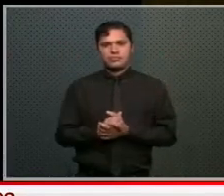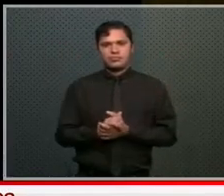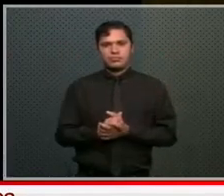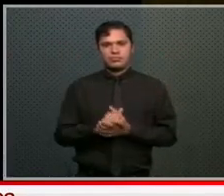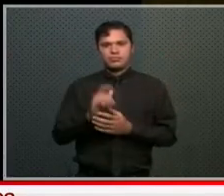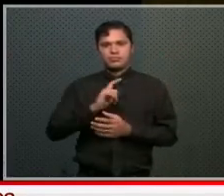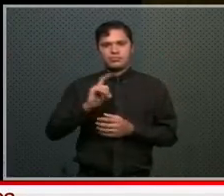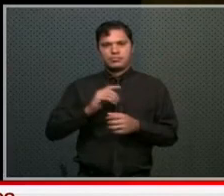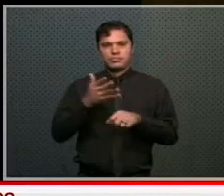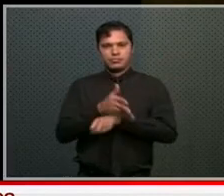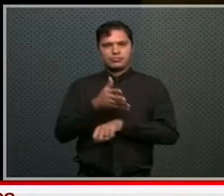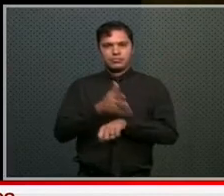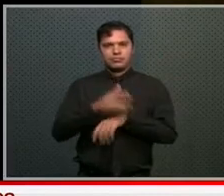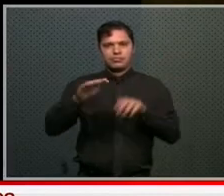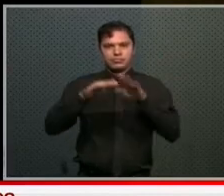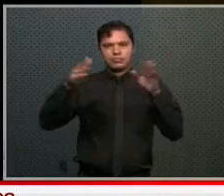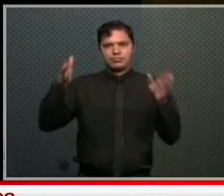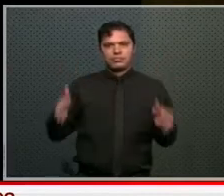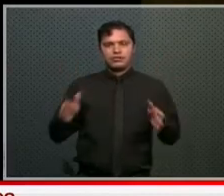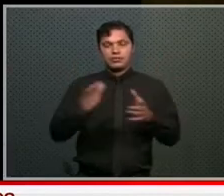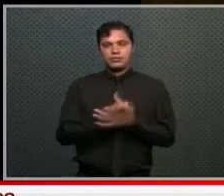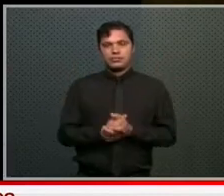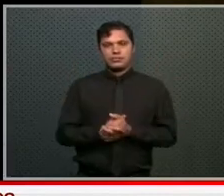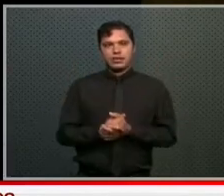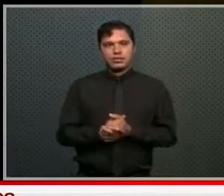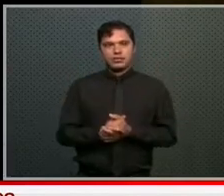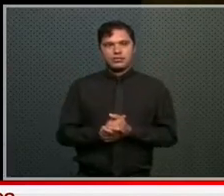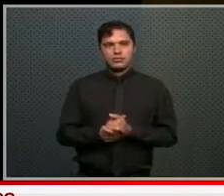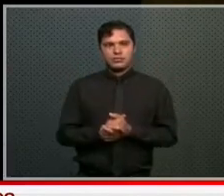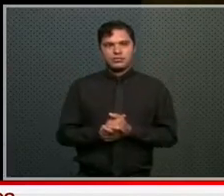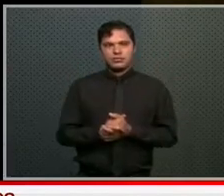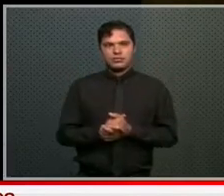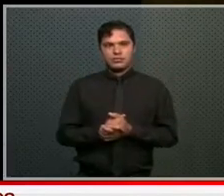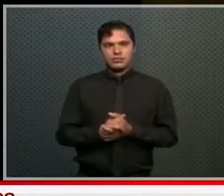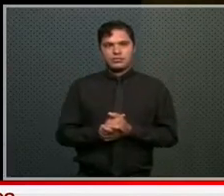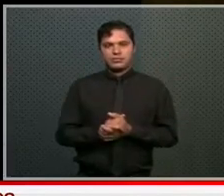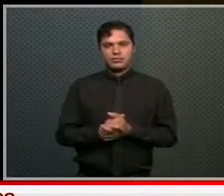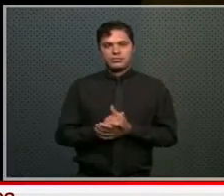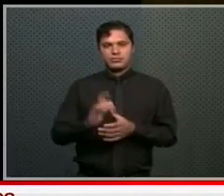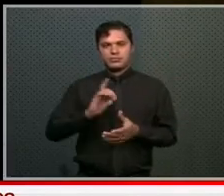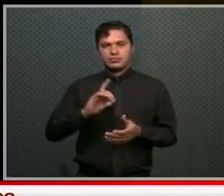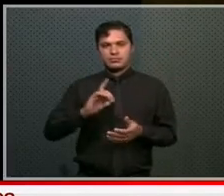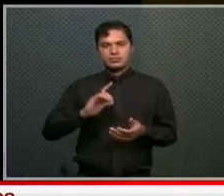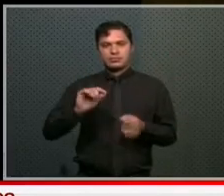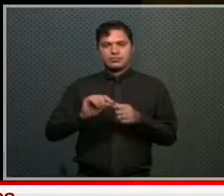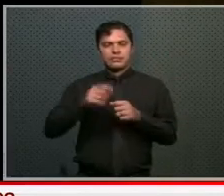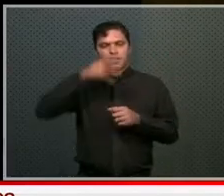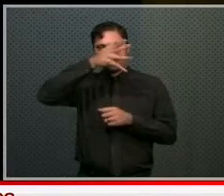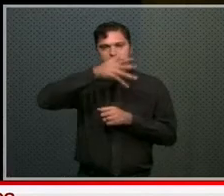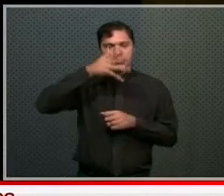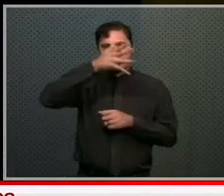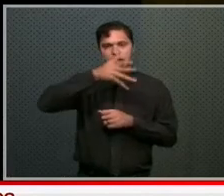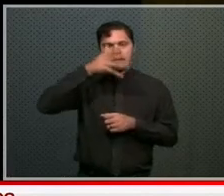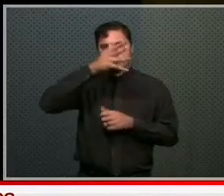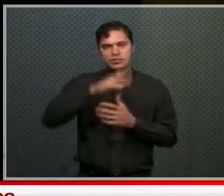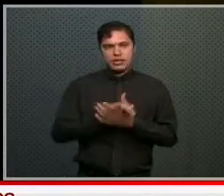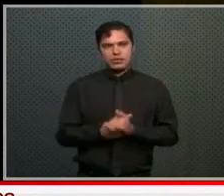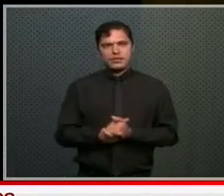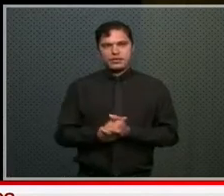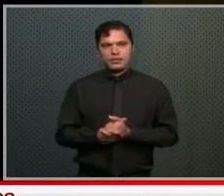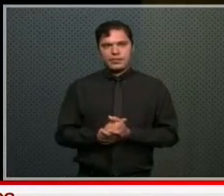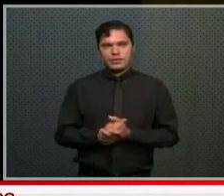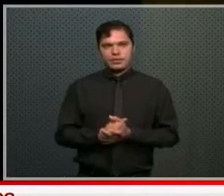mesa Presidente Xavier também tem em falas e em ações o que é mais importante